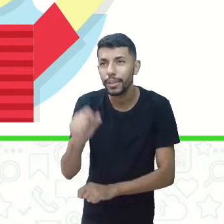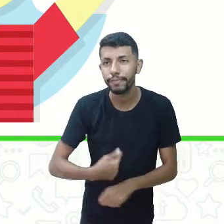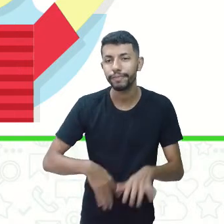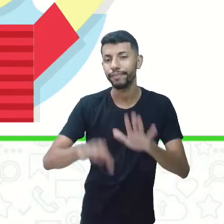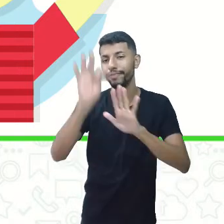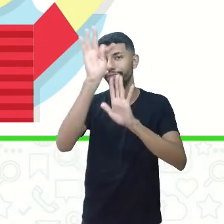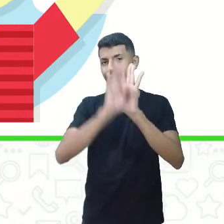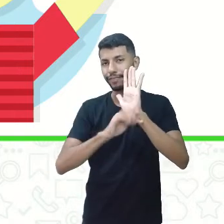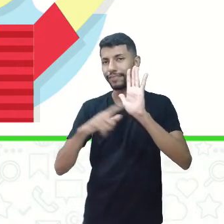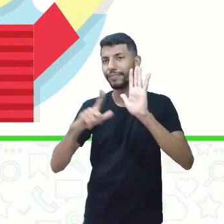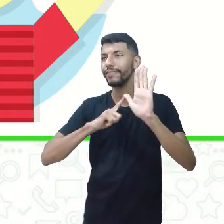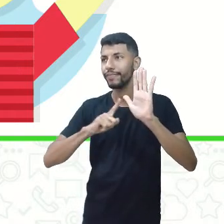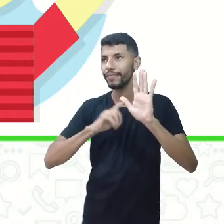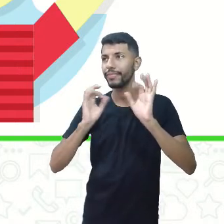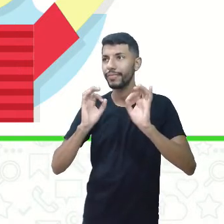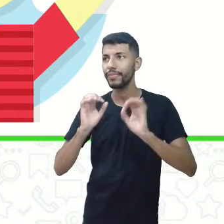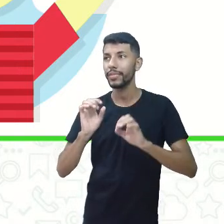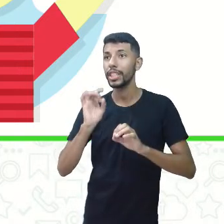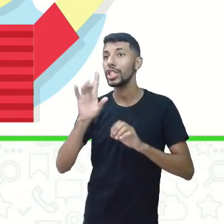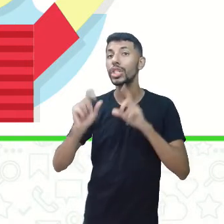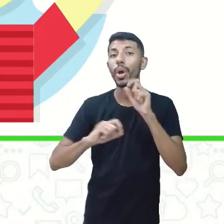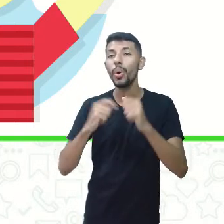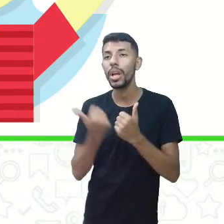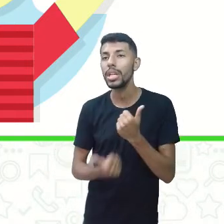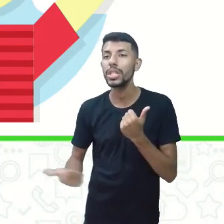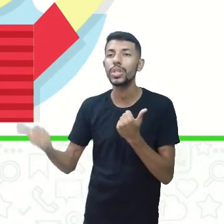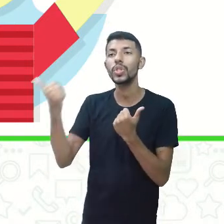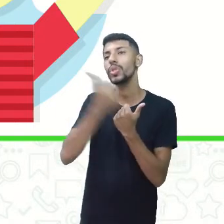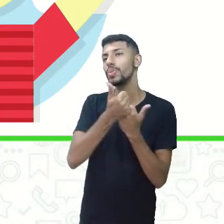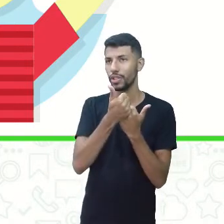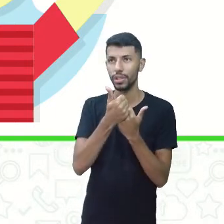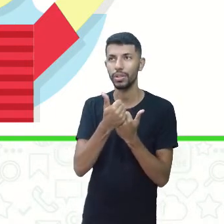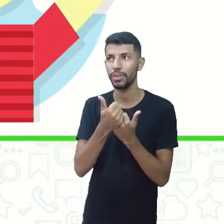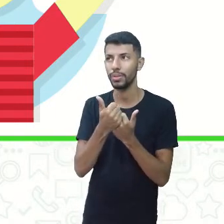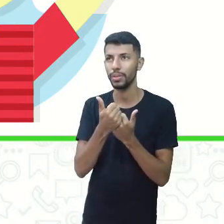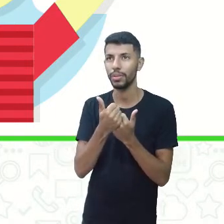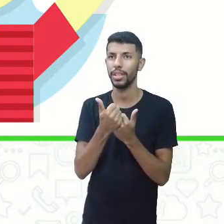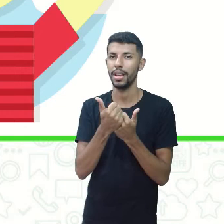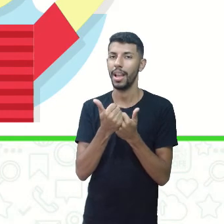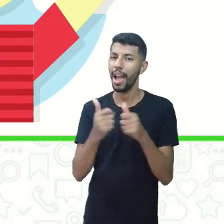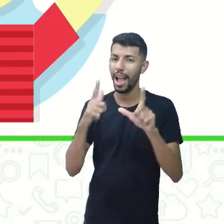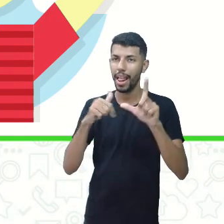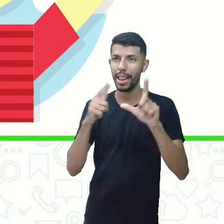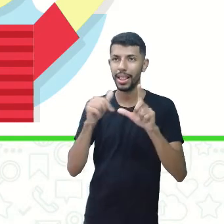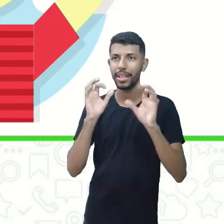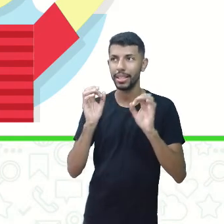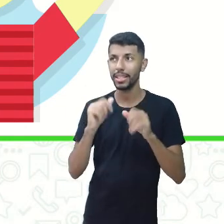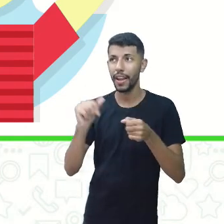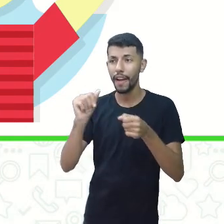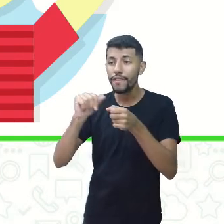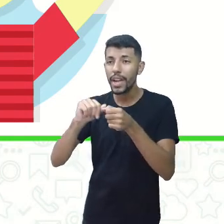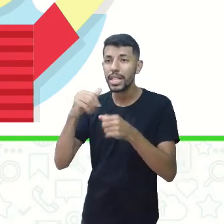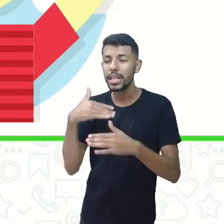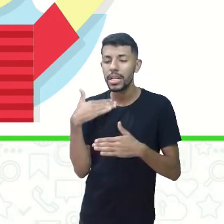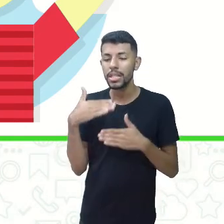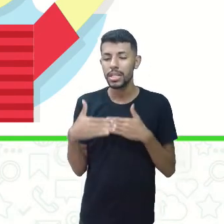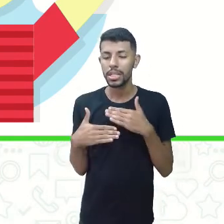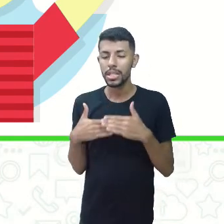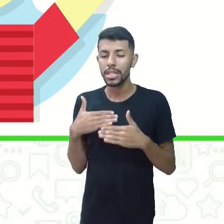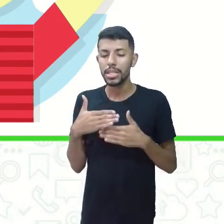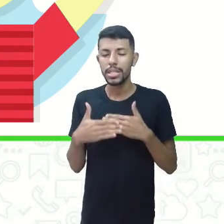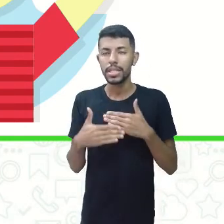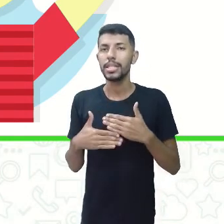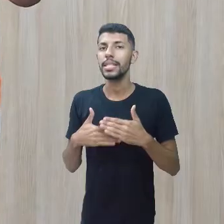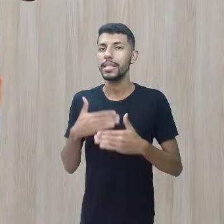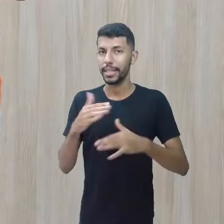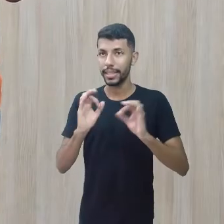textozinho que tem lá. É substituir, ocupar as letrinhas. Vai fazendo com calma,